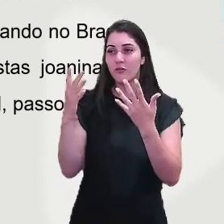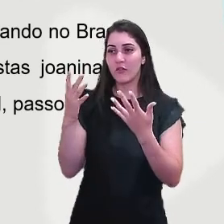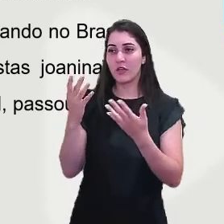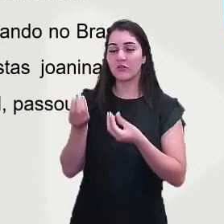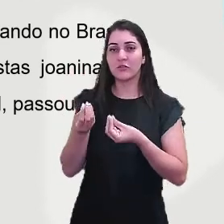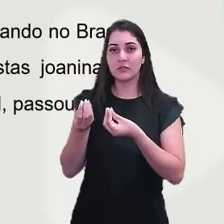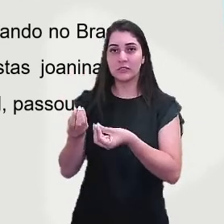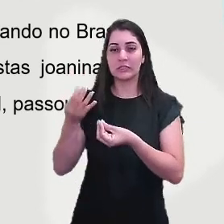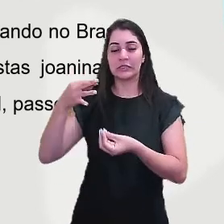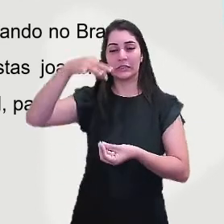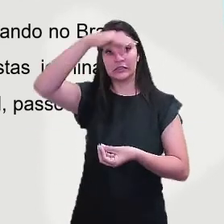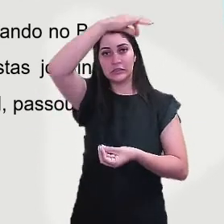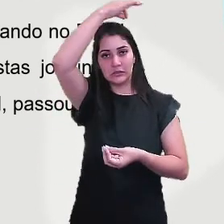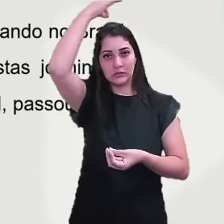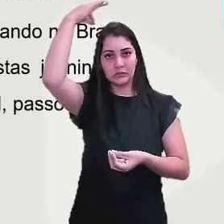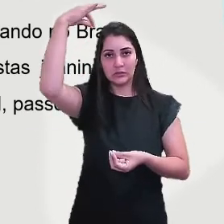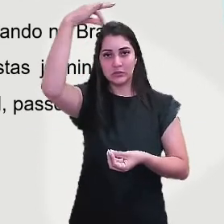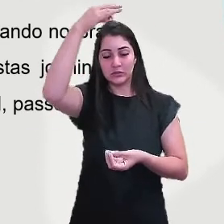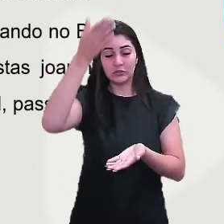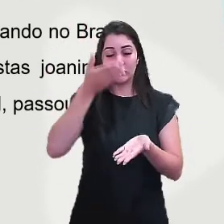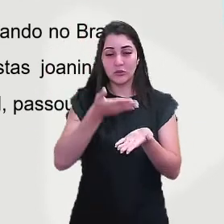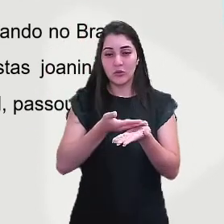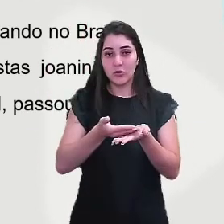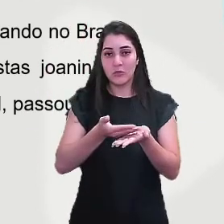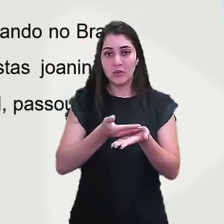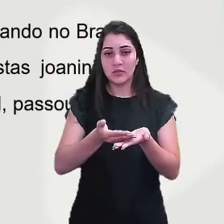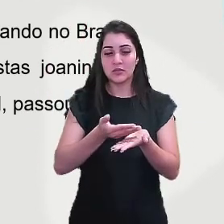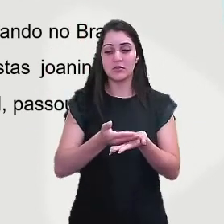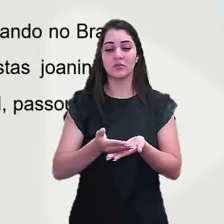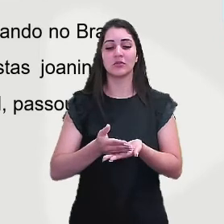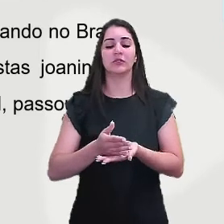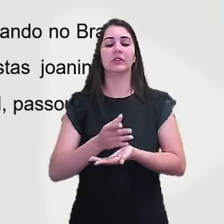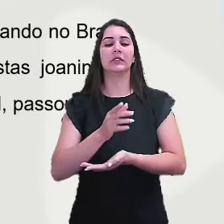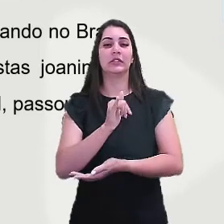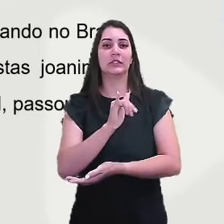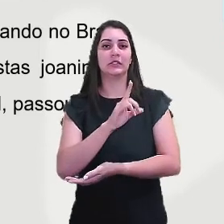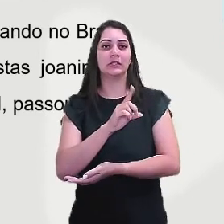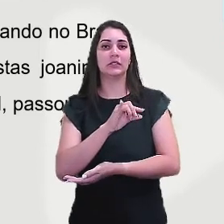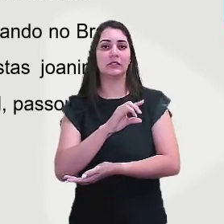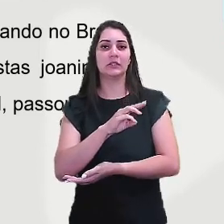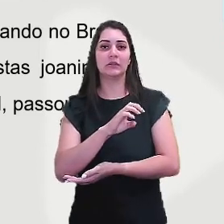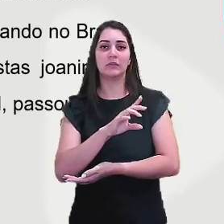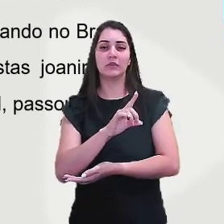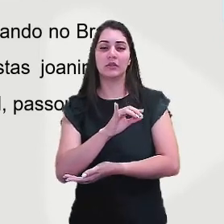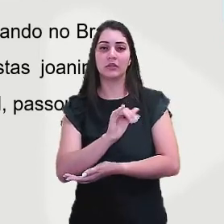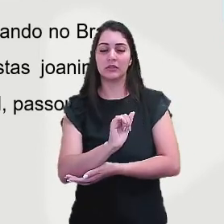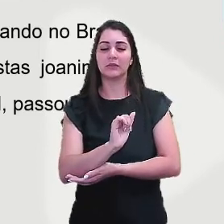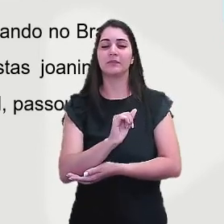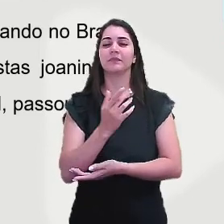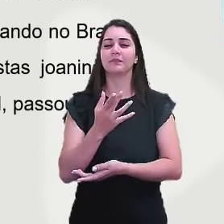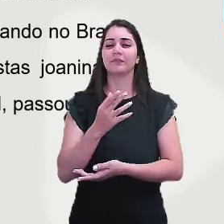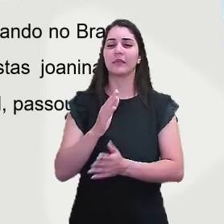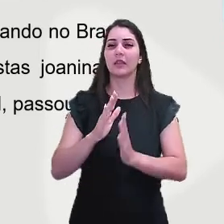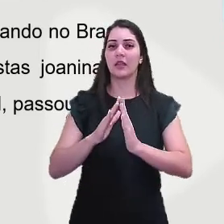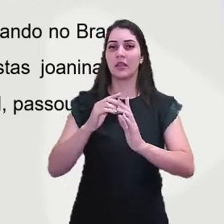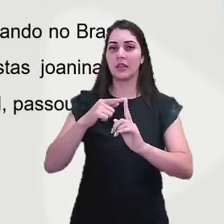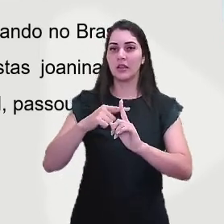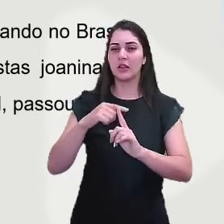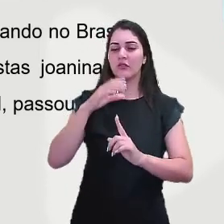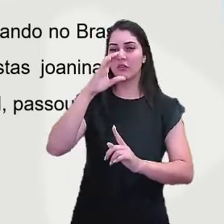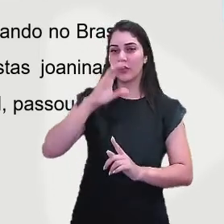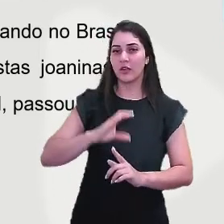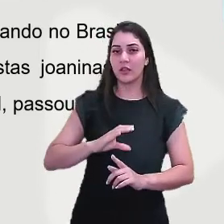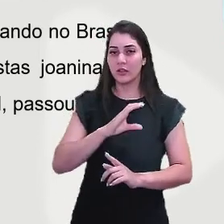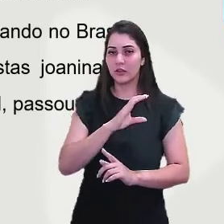Vejam, surgiu na Idade Média, eram festas para deuses pagãos. Então a Igreja Católica lembra, que eu sempre digo aqui,